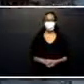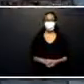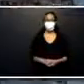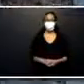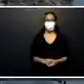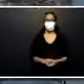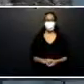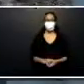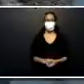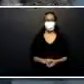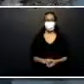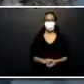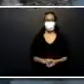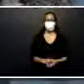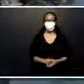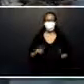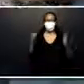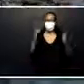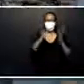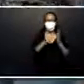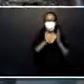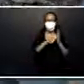Oportunistas, aí no último